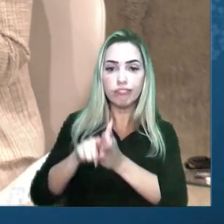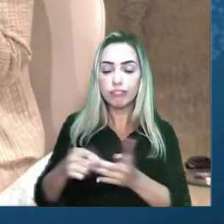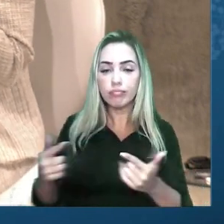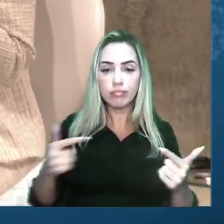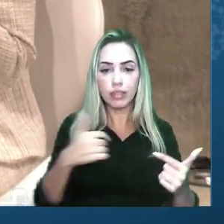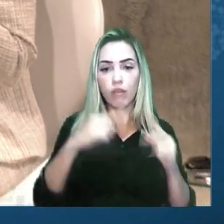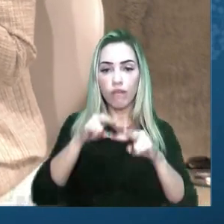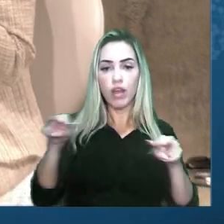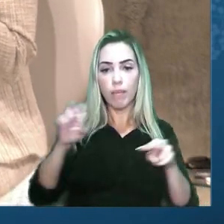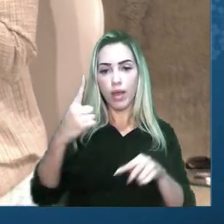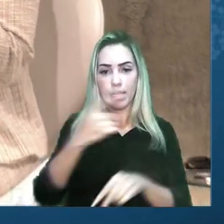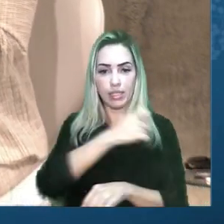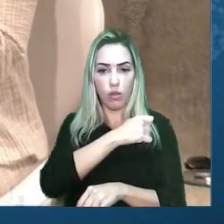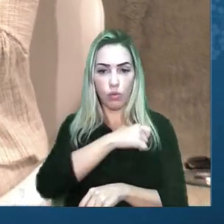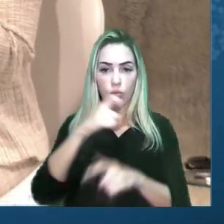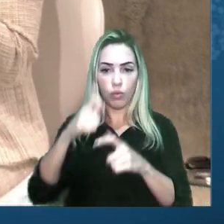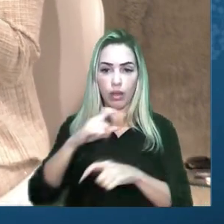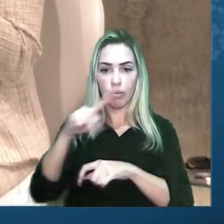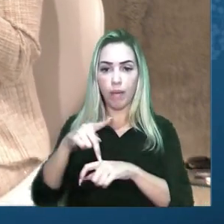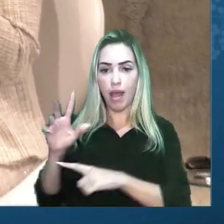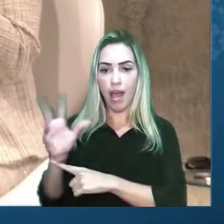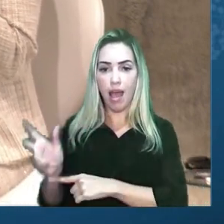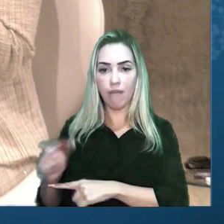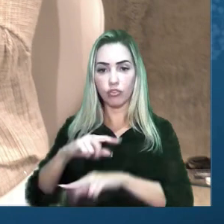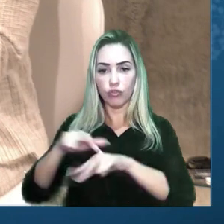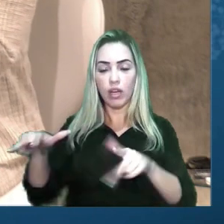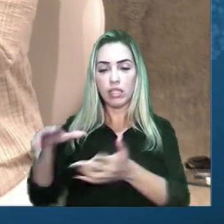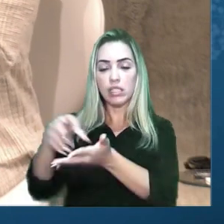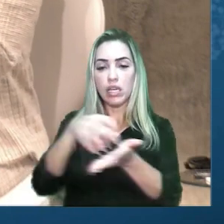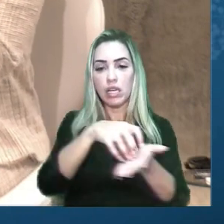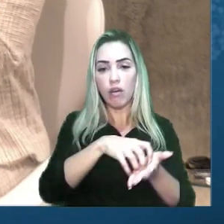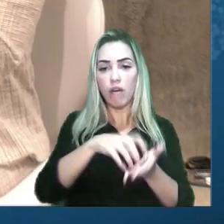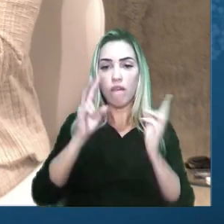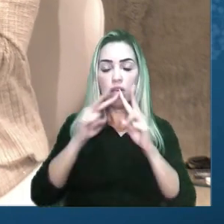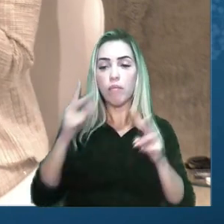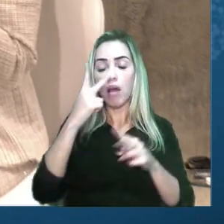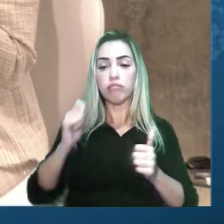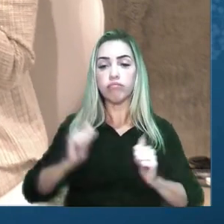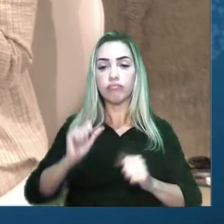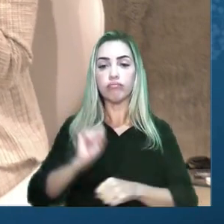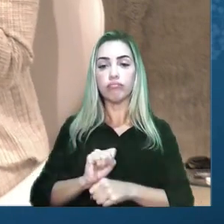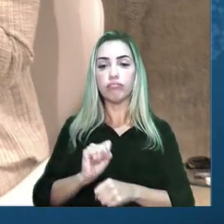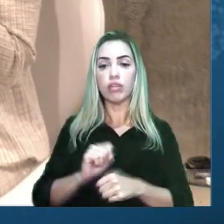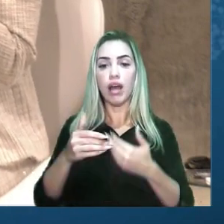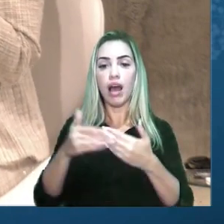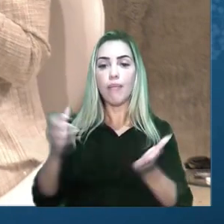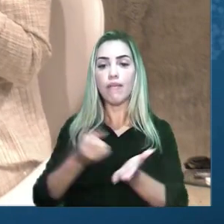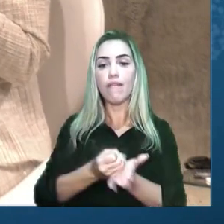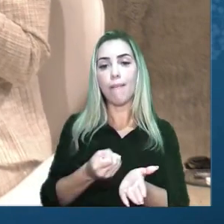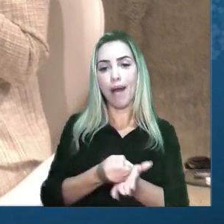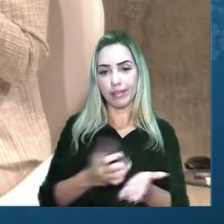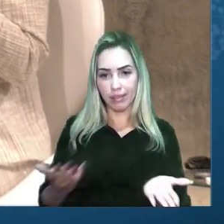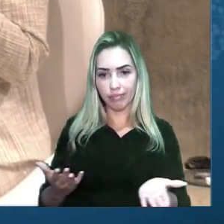meus ex-alunos na África que estão em diferentes centros, eles viram banqueiros. Eles abrem uma farmácia. E, na hora que a